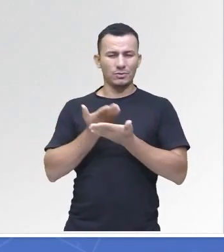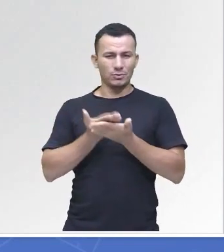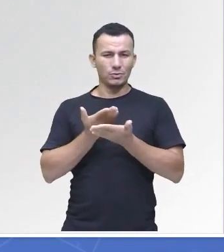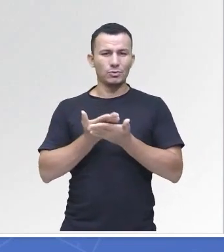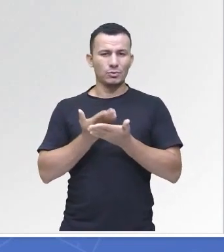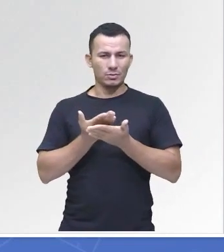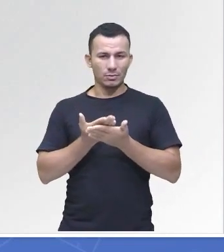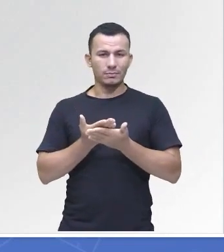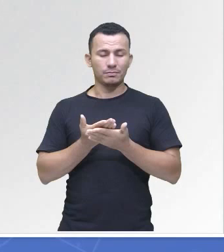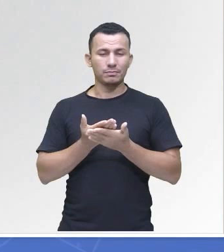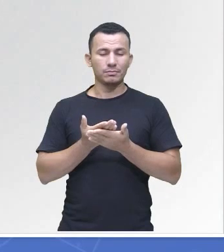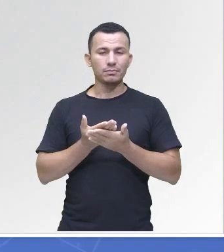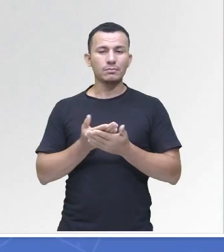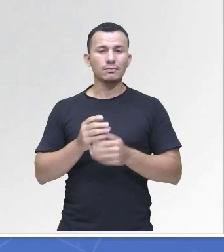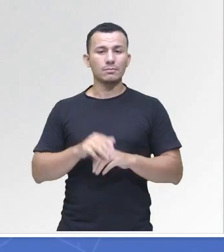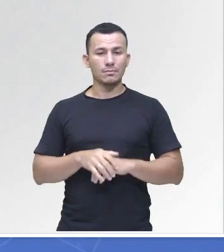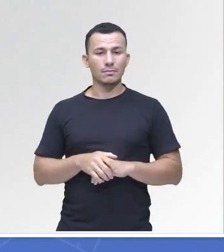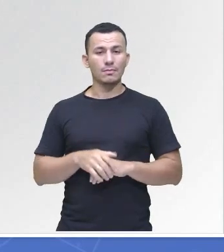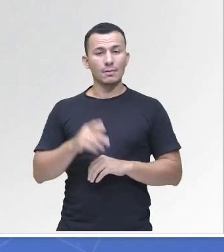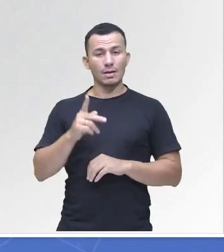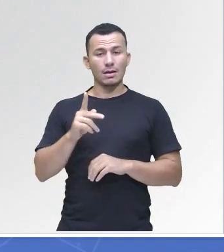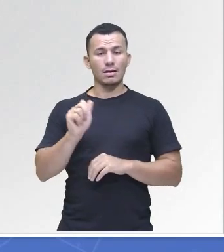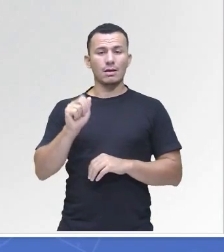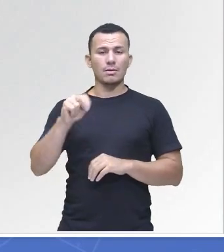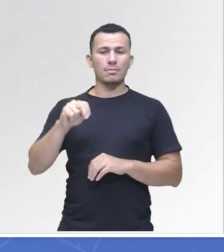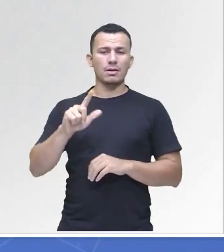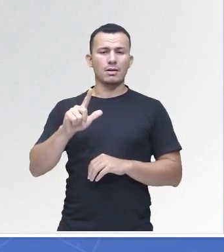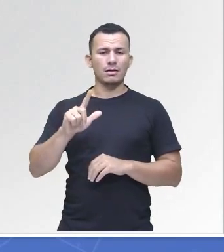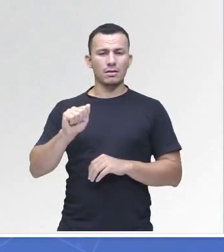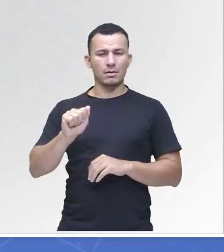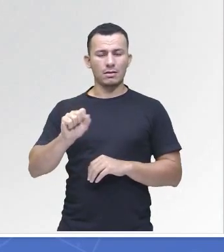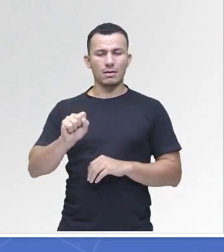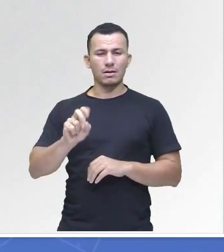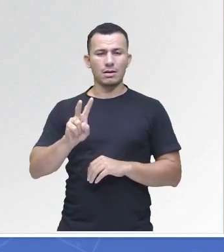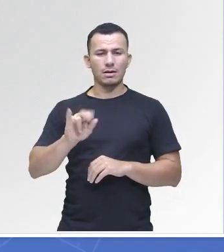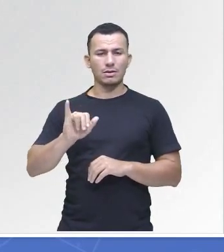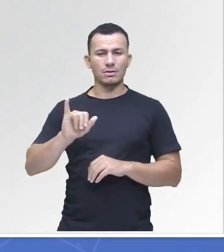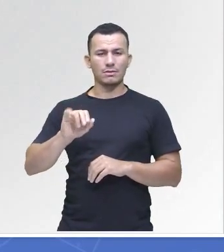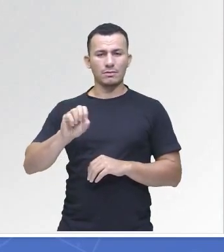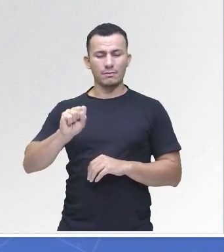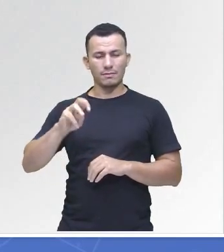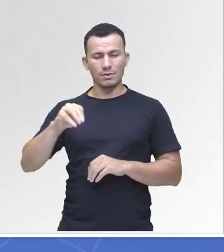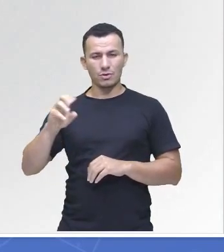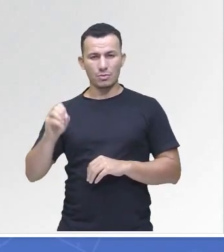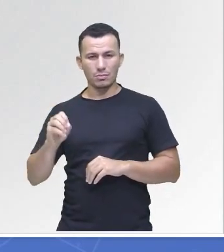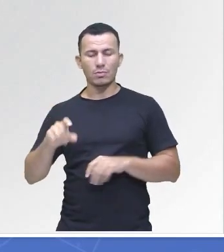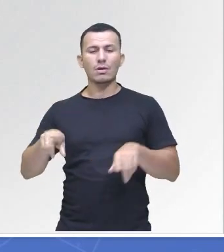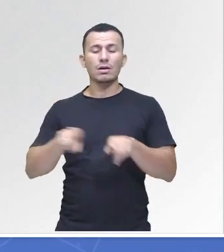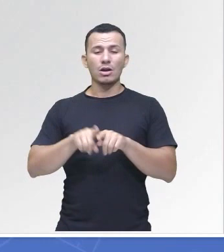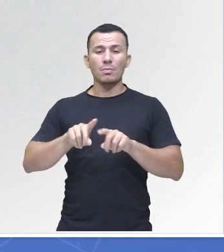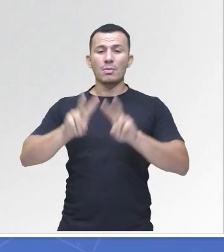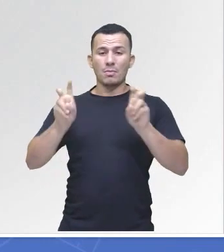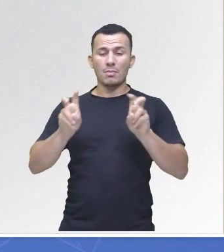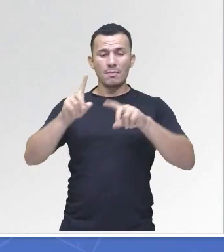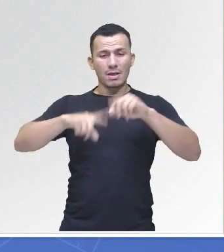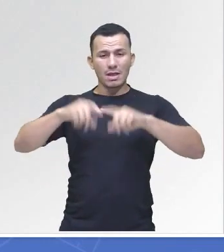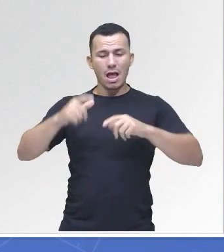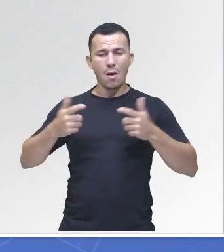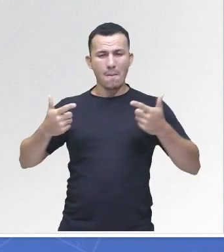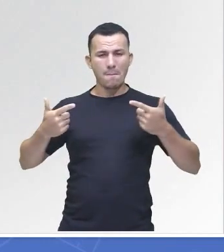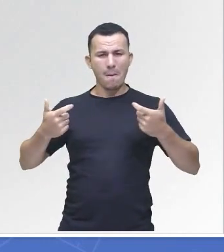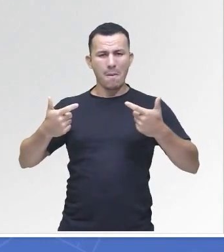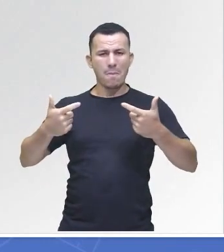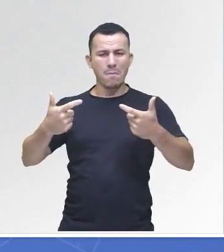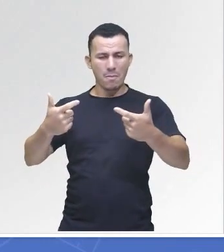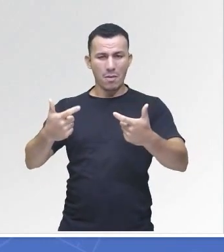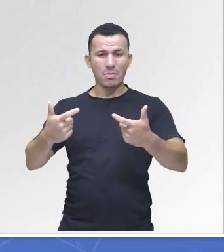aí, o pan-eslavismo, né? E pela corrida armamentista, que vão expandir